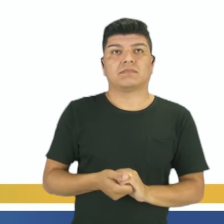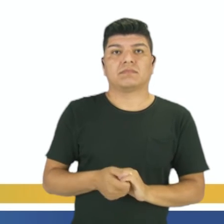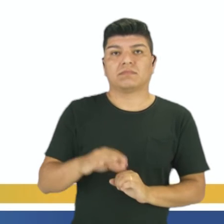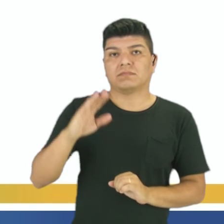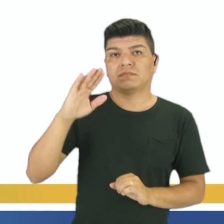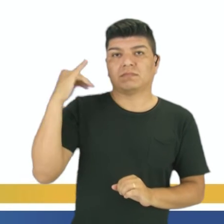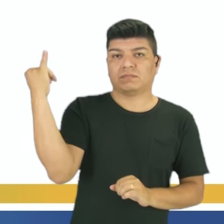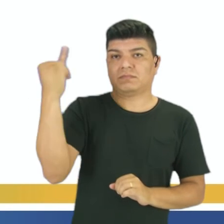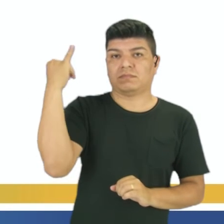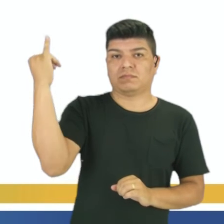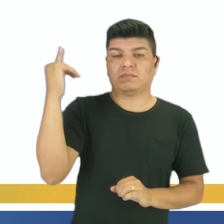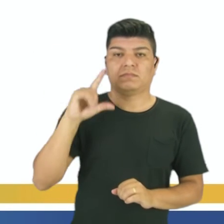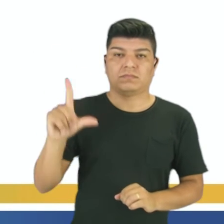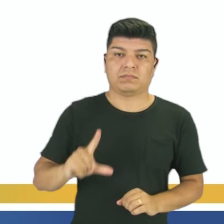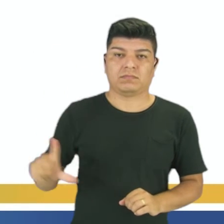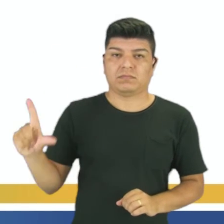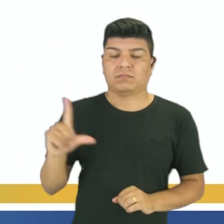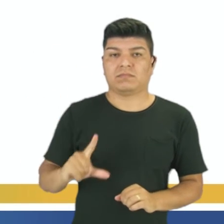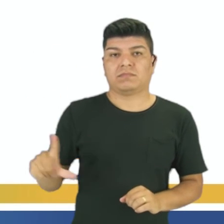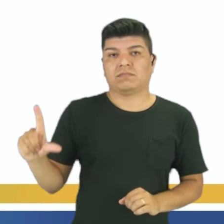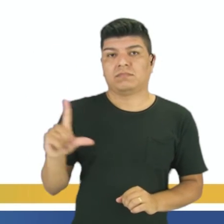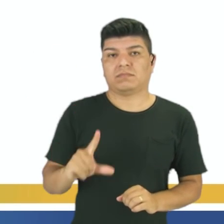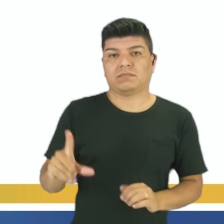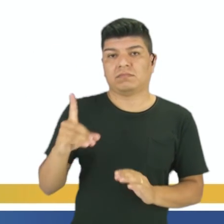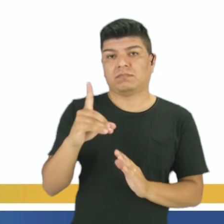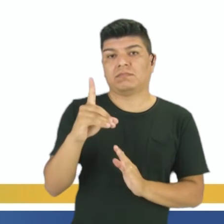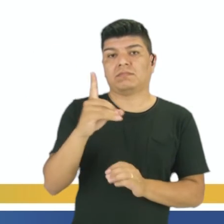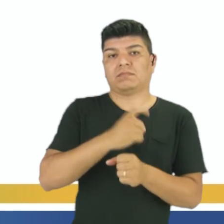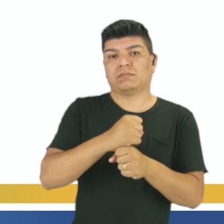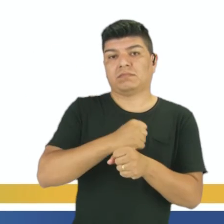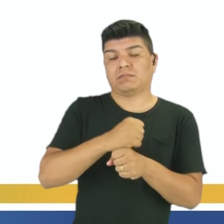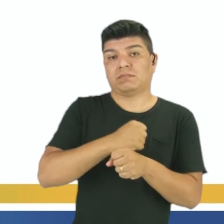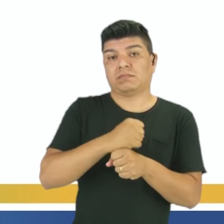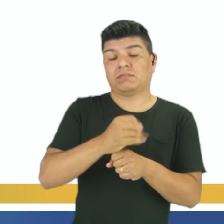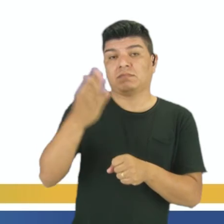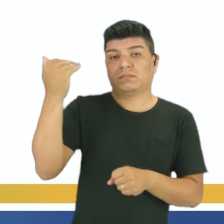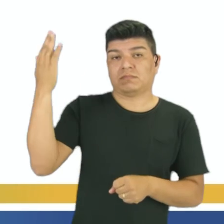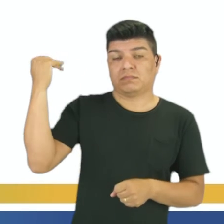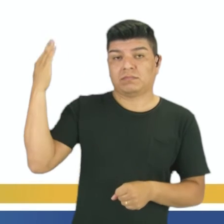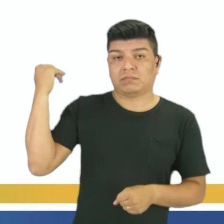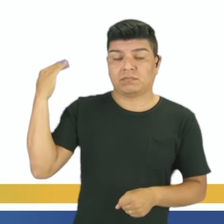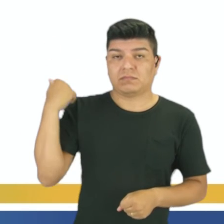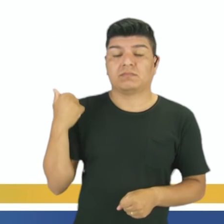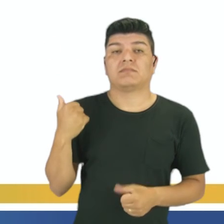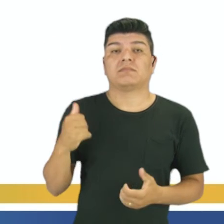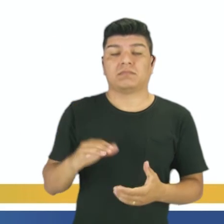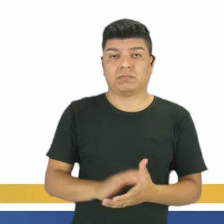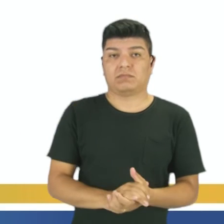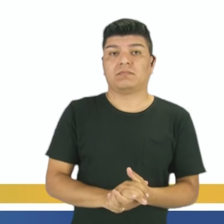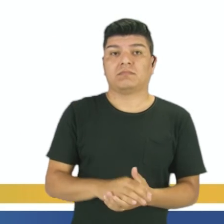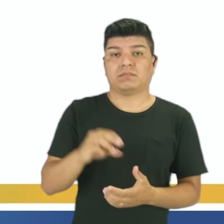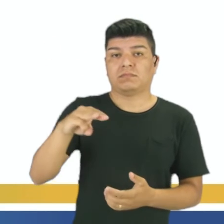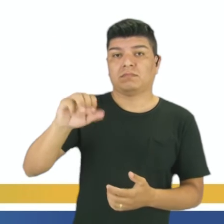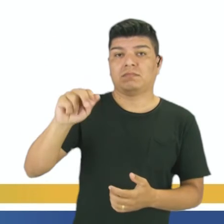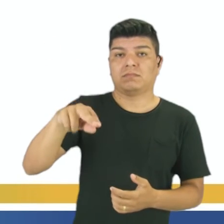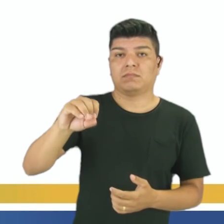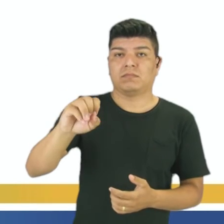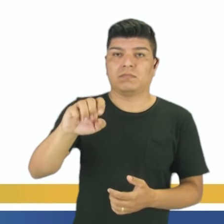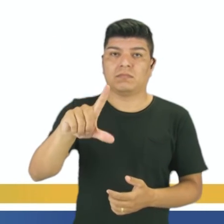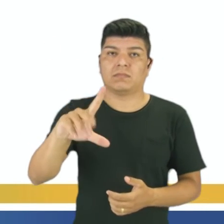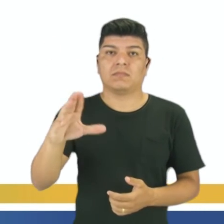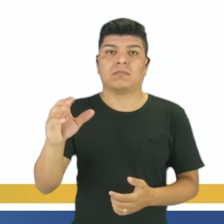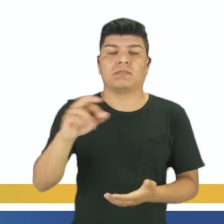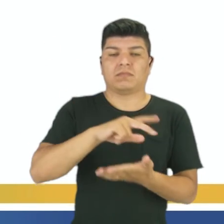vitalidade literária nas últimas décadas na mão de Manuel Bandeira, Rubem